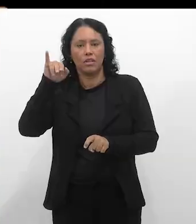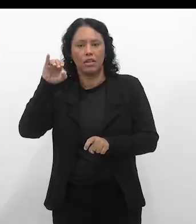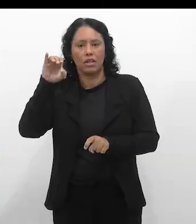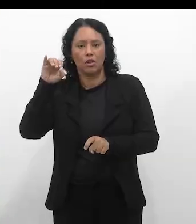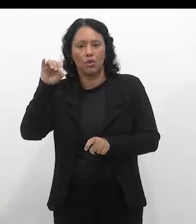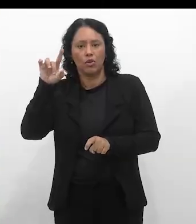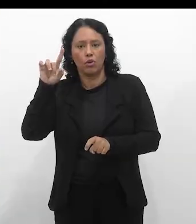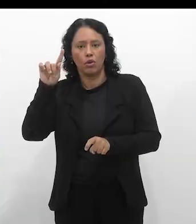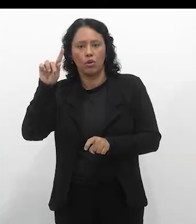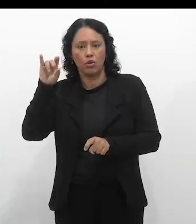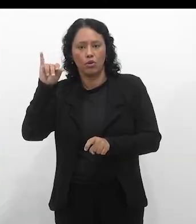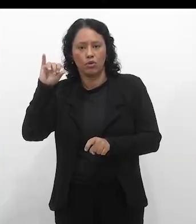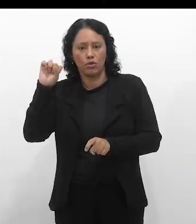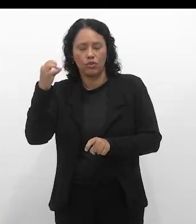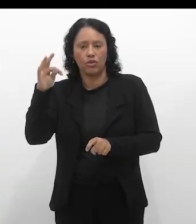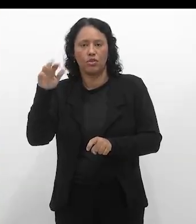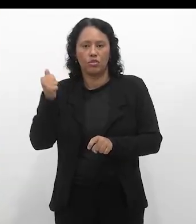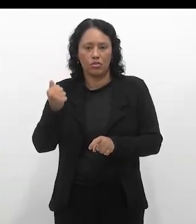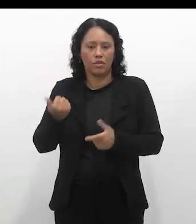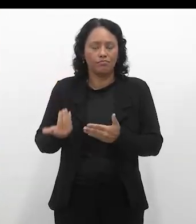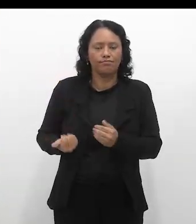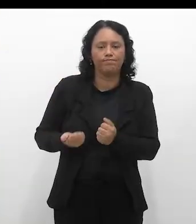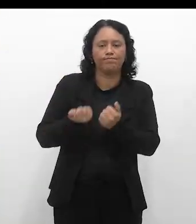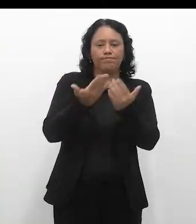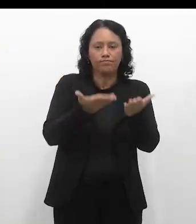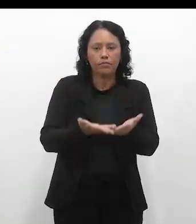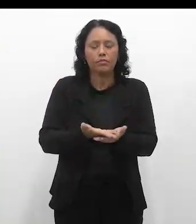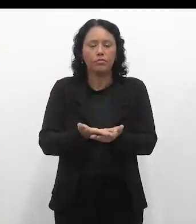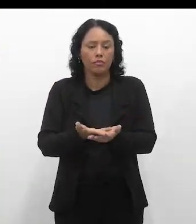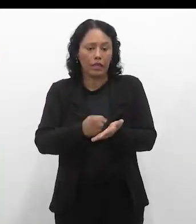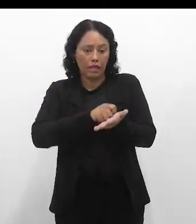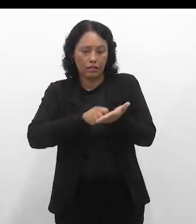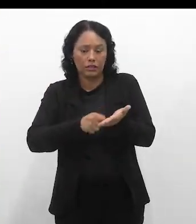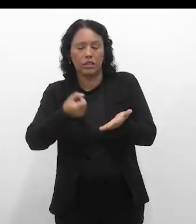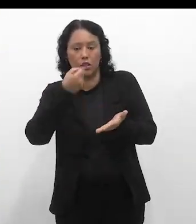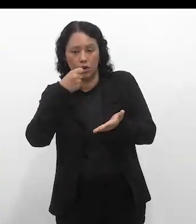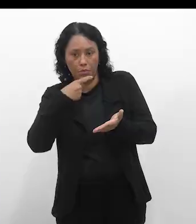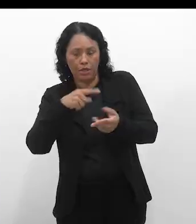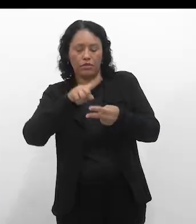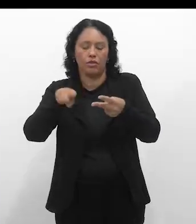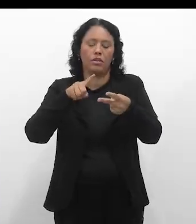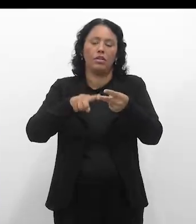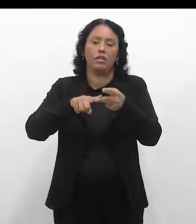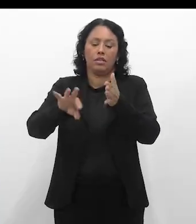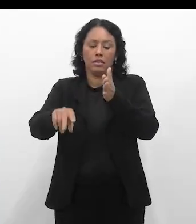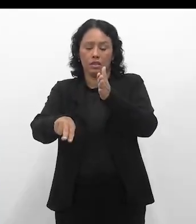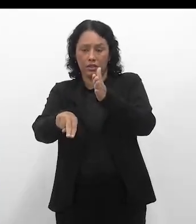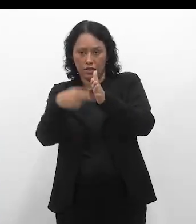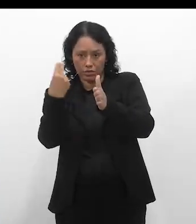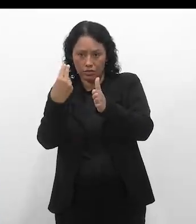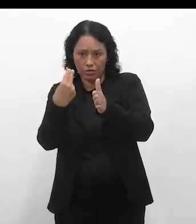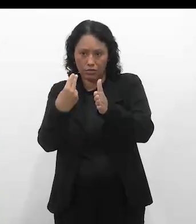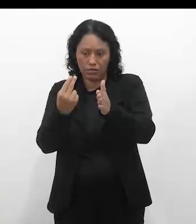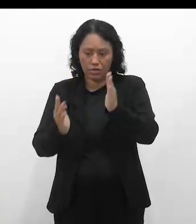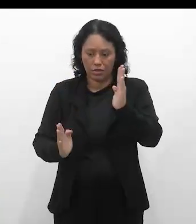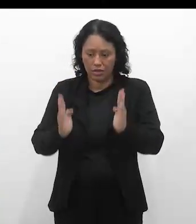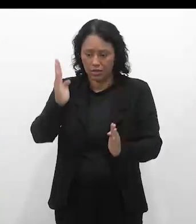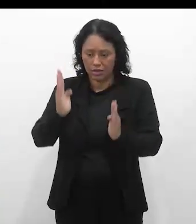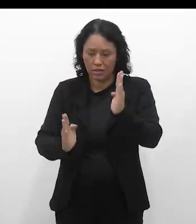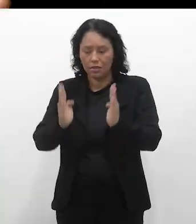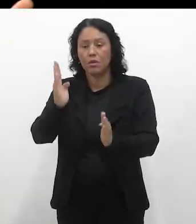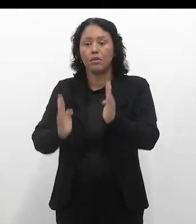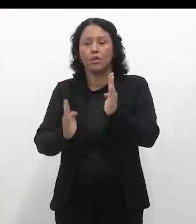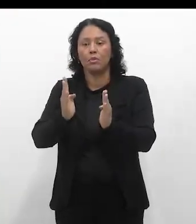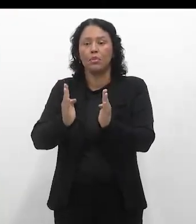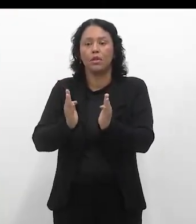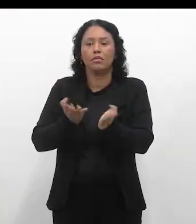hora que ele pode oferecer pouco, ele pode oferecer o ouvido, mas ele já deu o remédio, ele já fez a cirurgia, e nesse